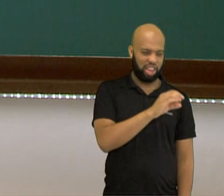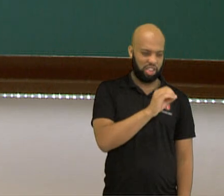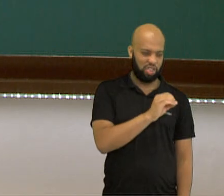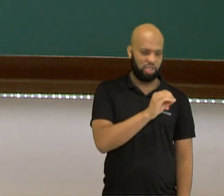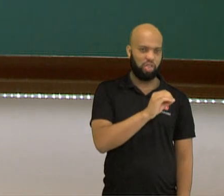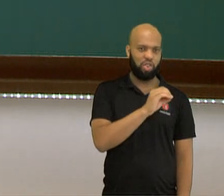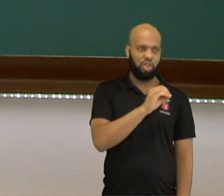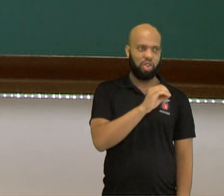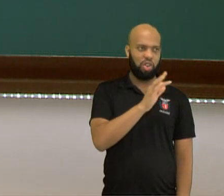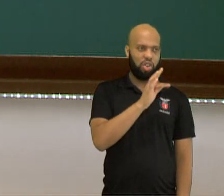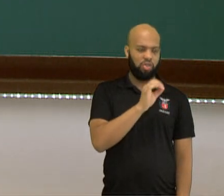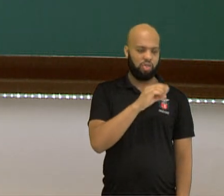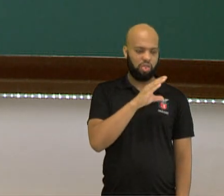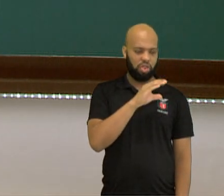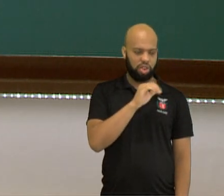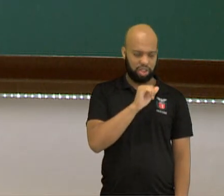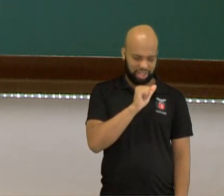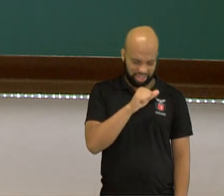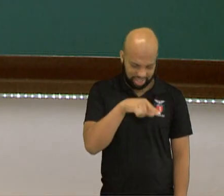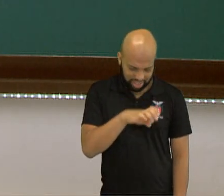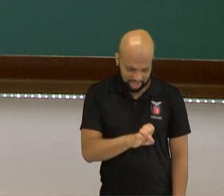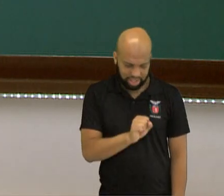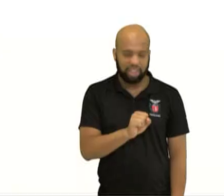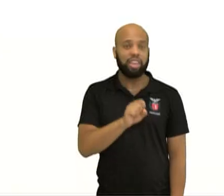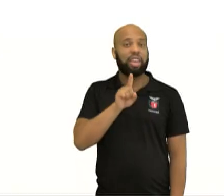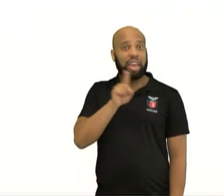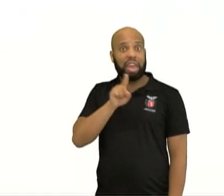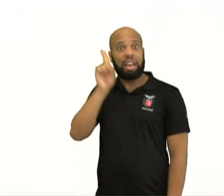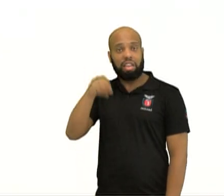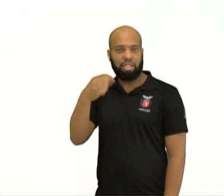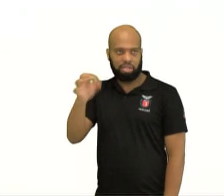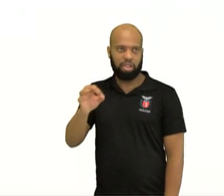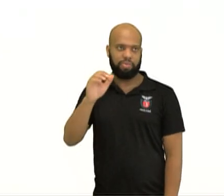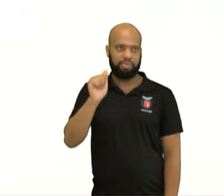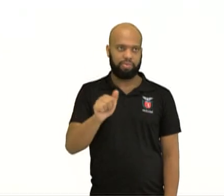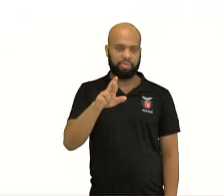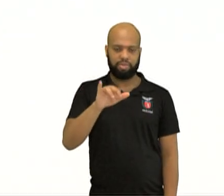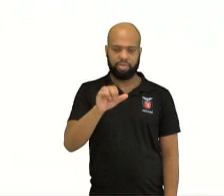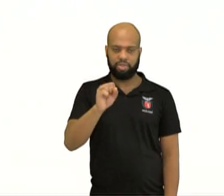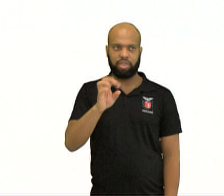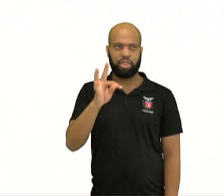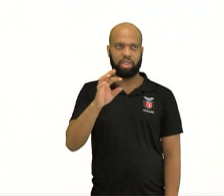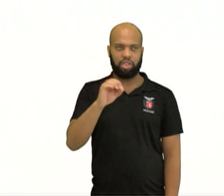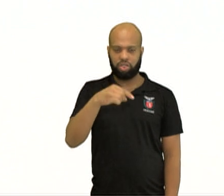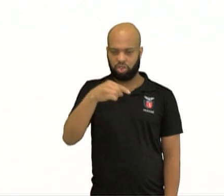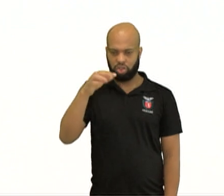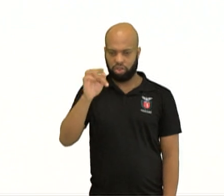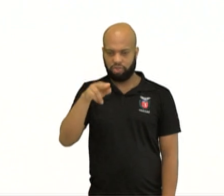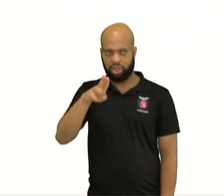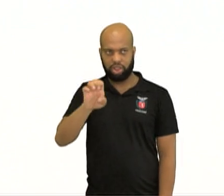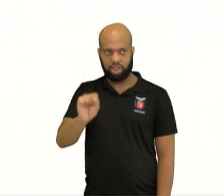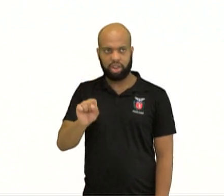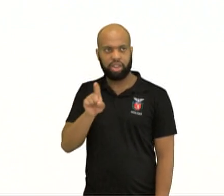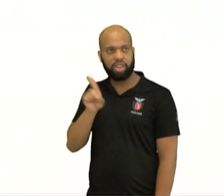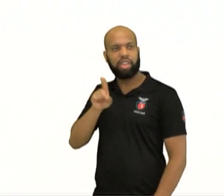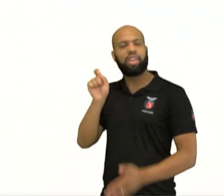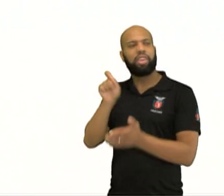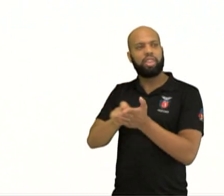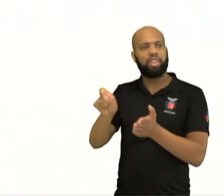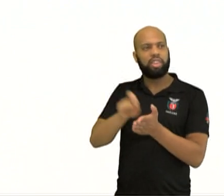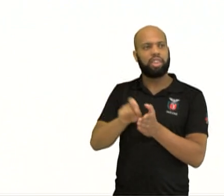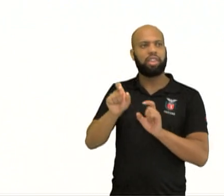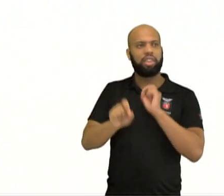Ele é o principal autor, né, de comédia. Ele escreveu